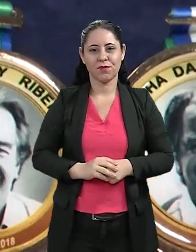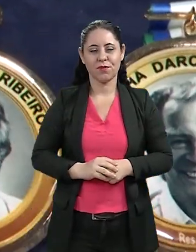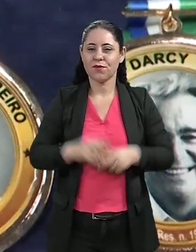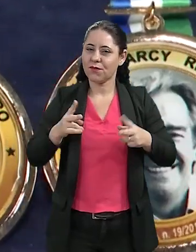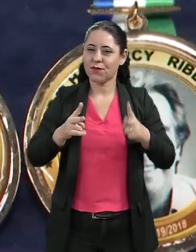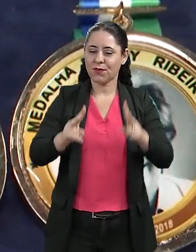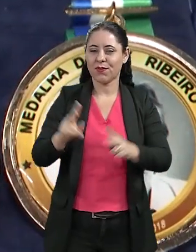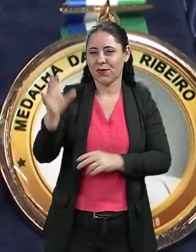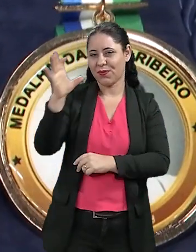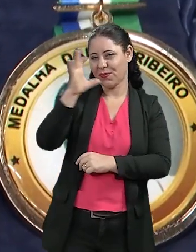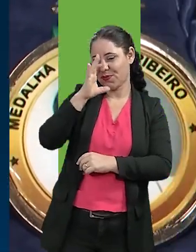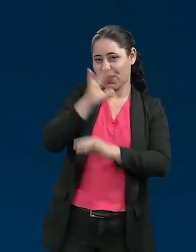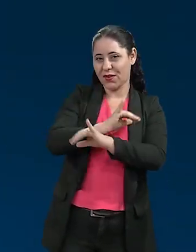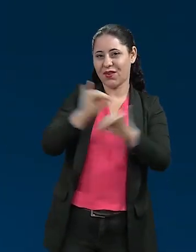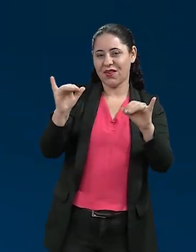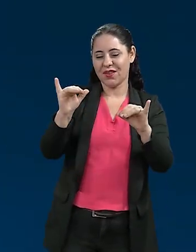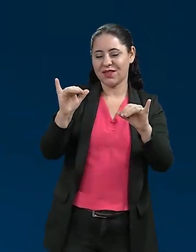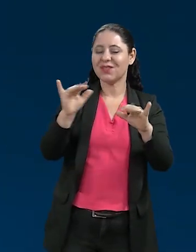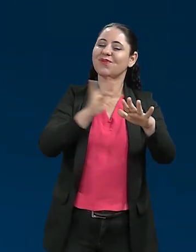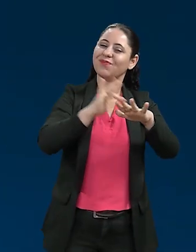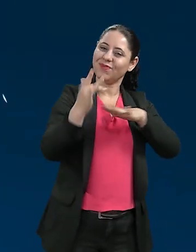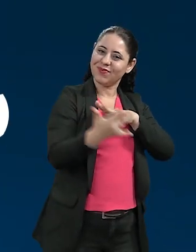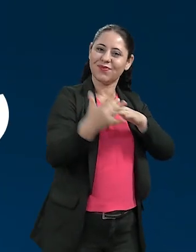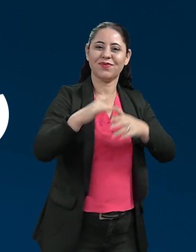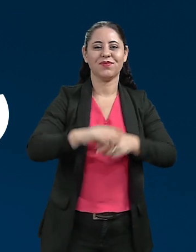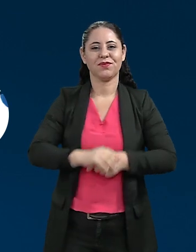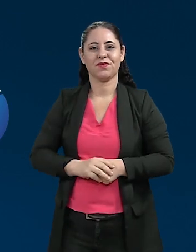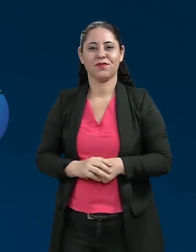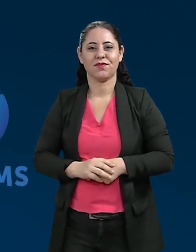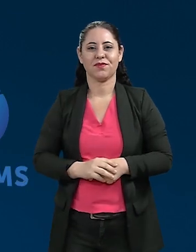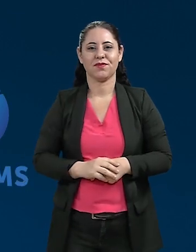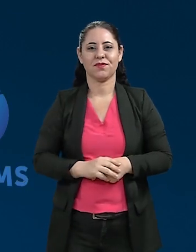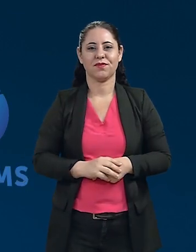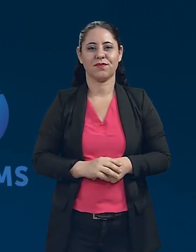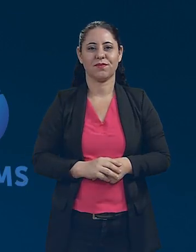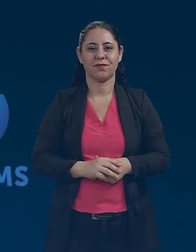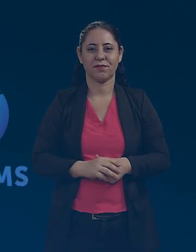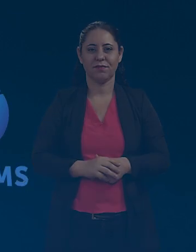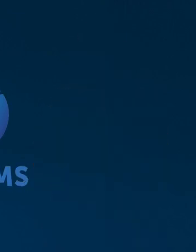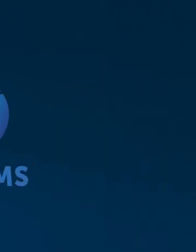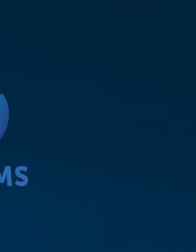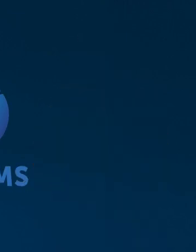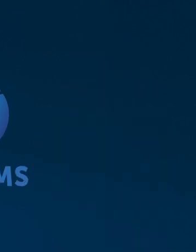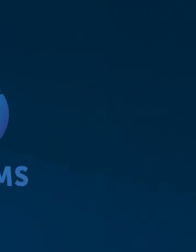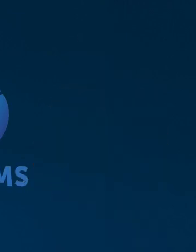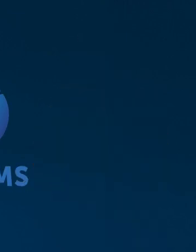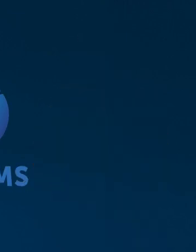Pedrossian. Continue acompanhando outras notícias em nossas mídias sociais.